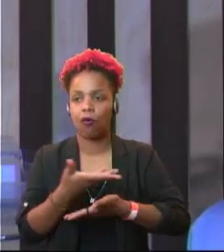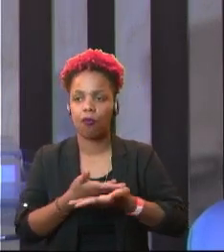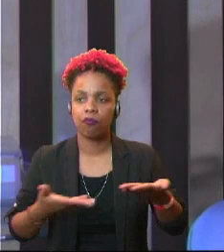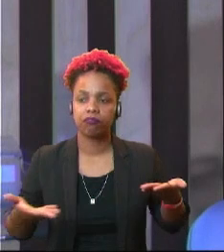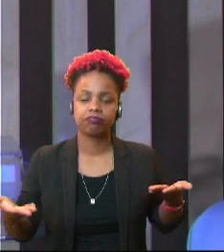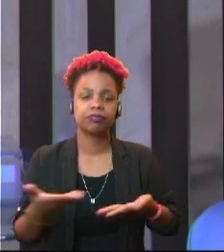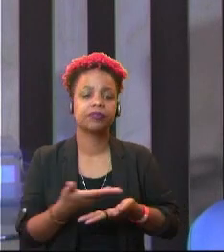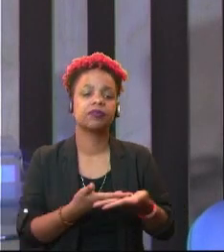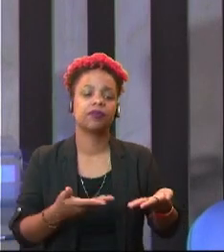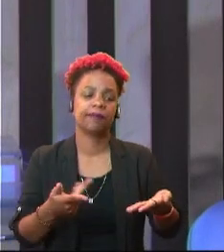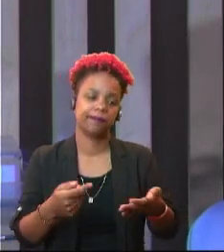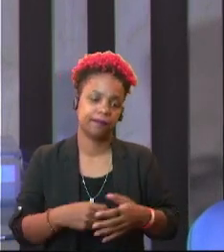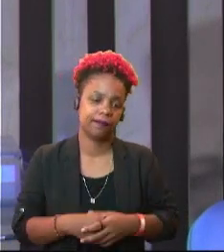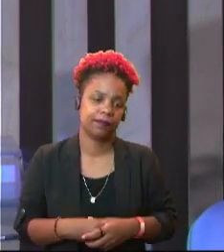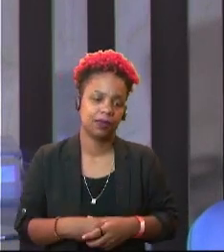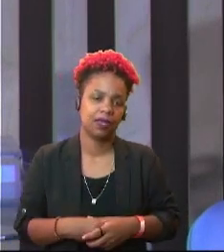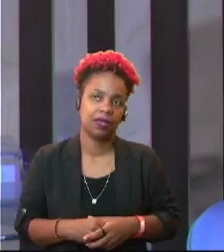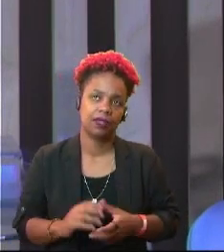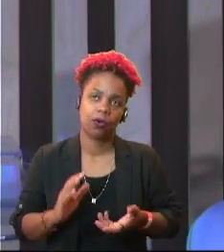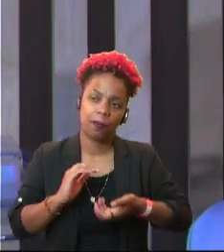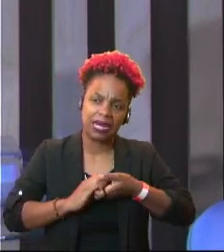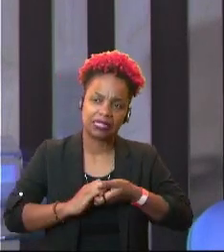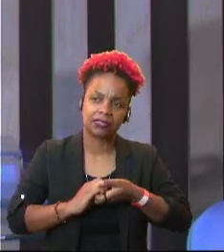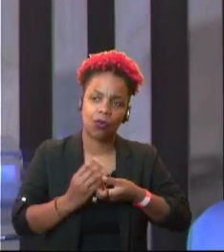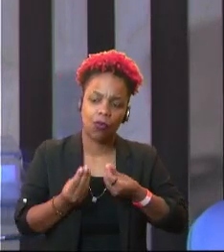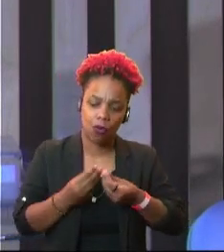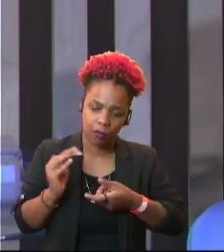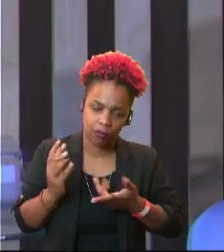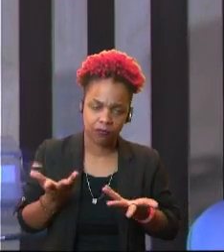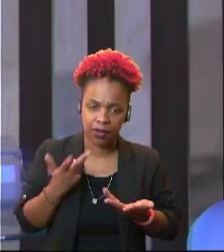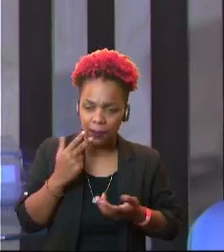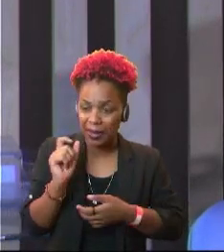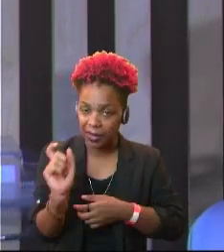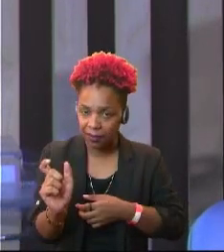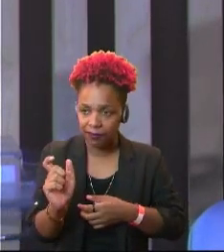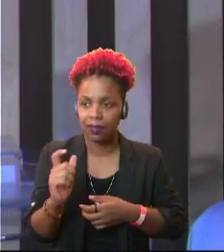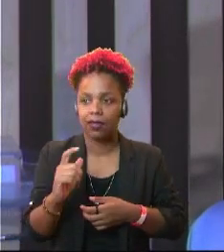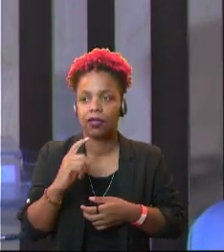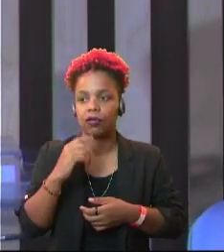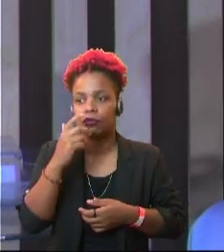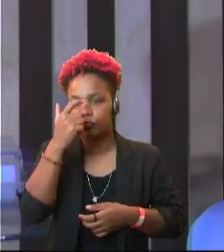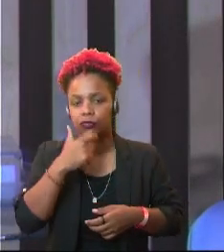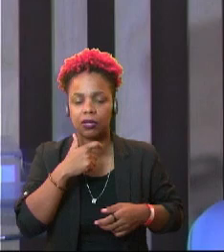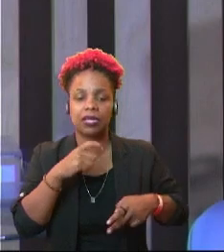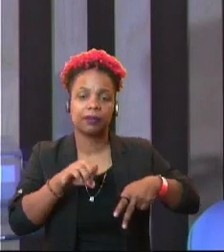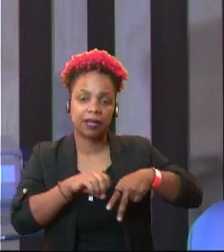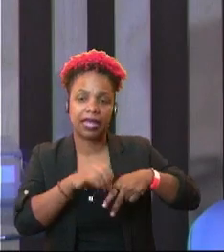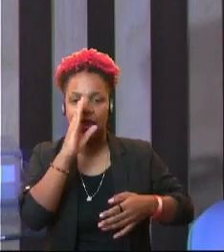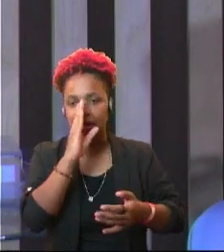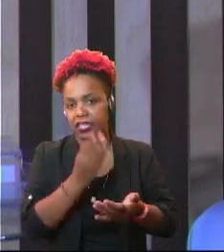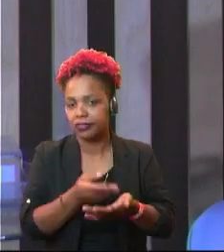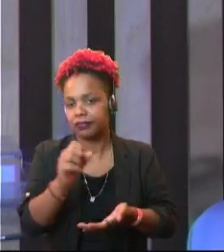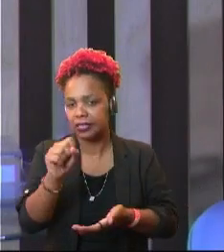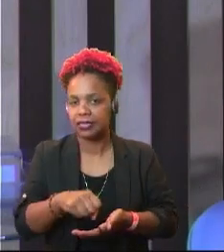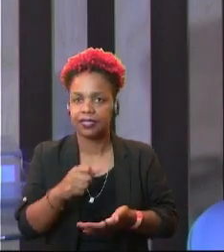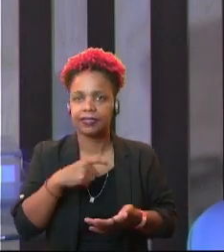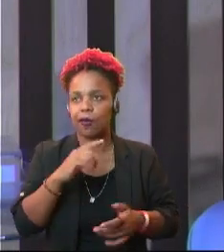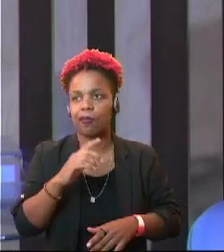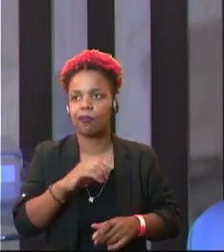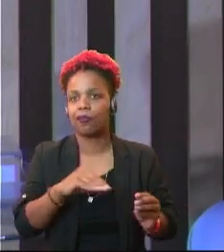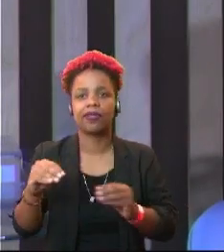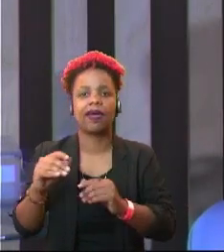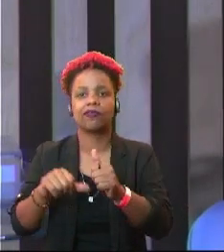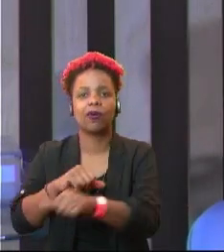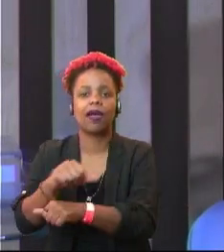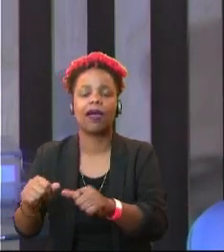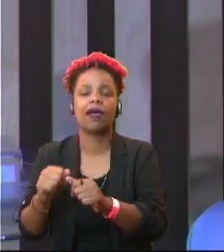sobre a cooperação. Se eu tivesse uma palavra para responder, eu diria... Obviamente que eu sou diplomata, se eu não acreditasse na diplomacia, eu tinha que mudar de profissão. Então, a